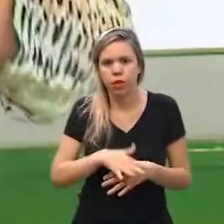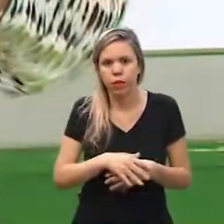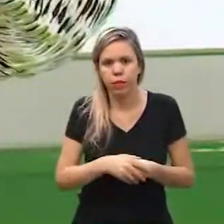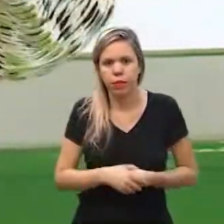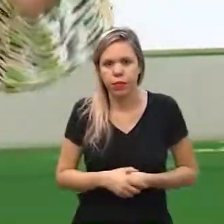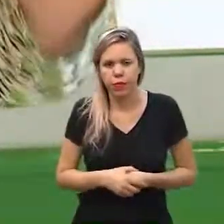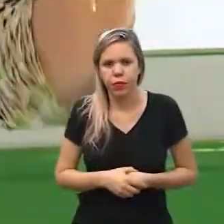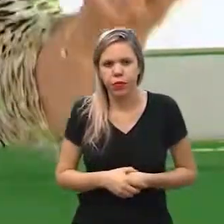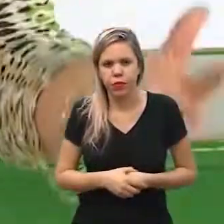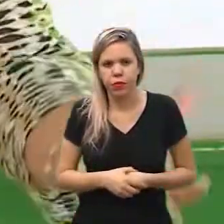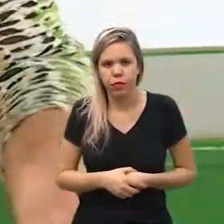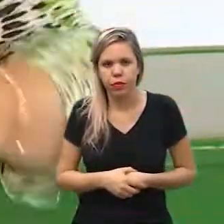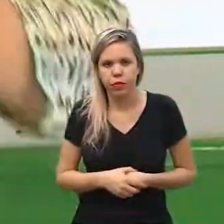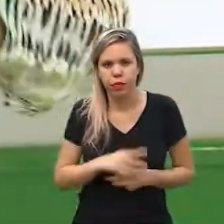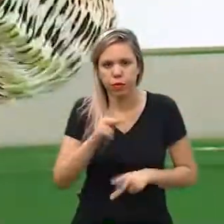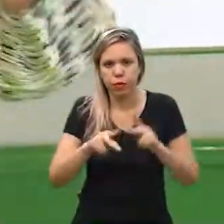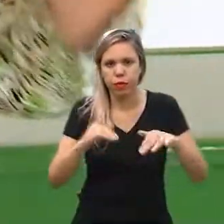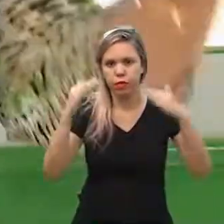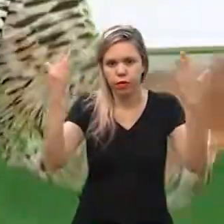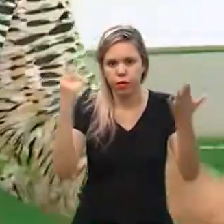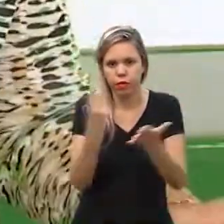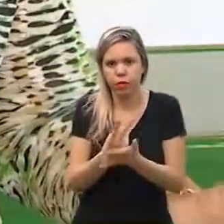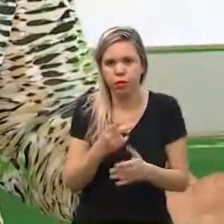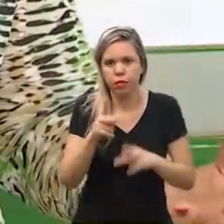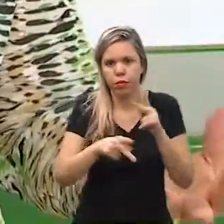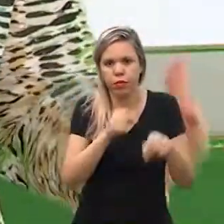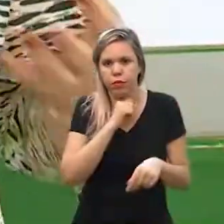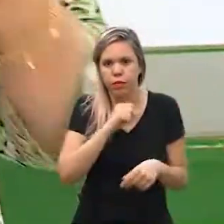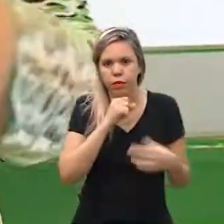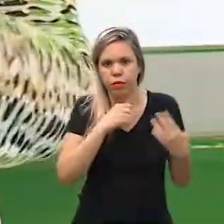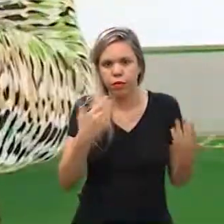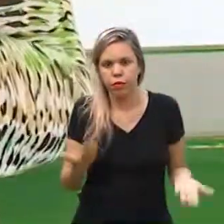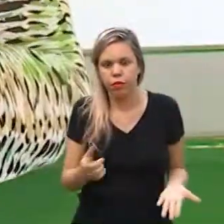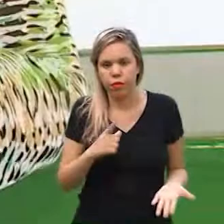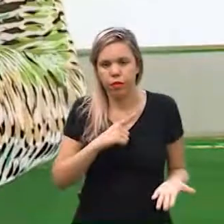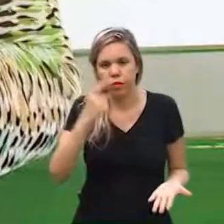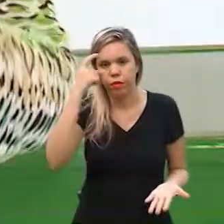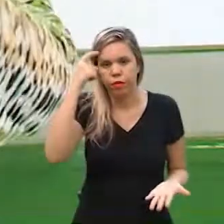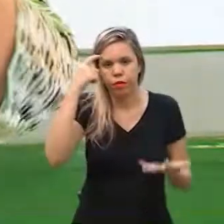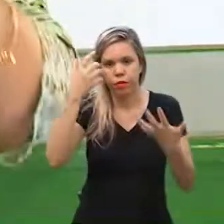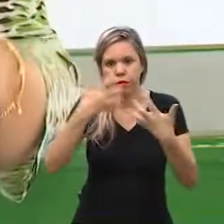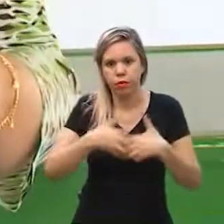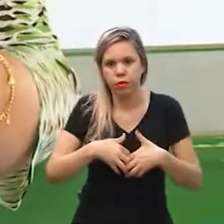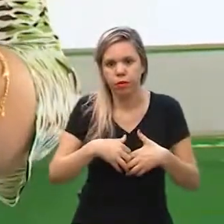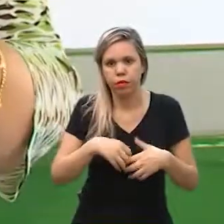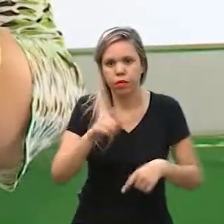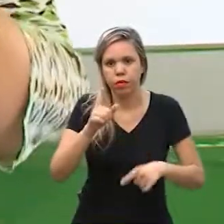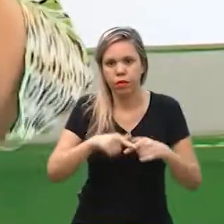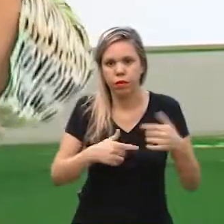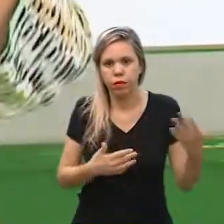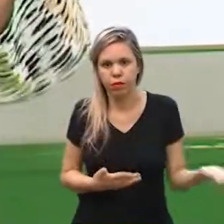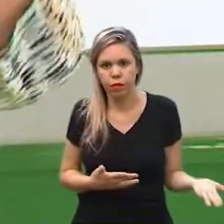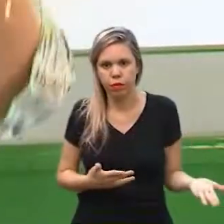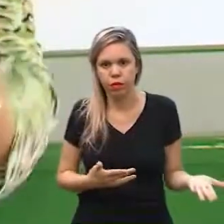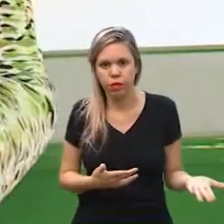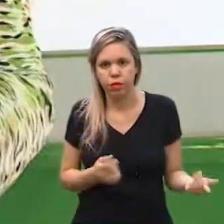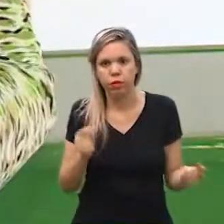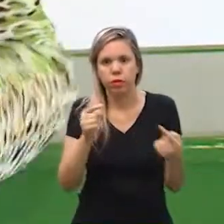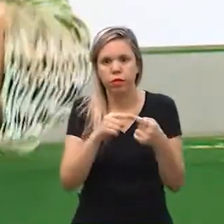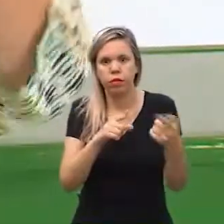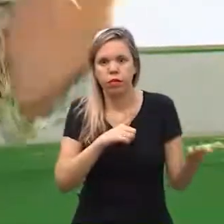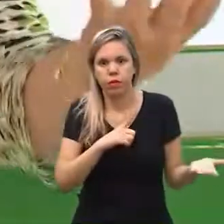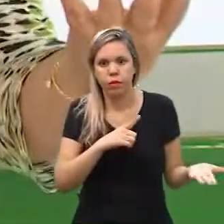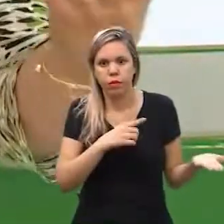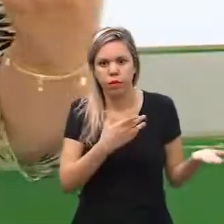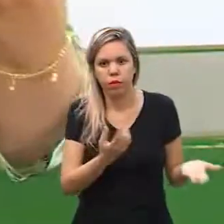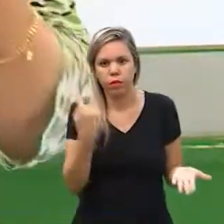criança, seja um adulto, mesmo os idosos, a gente tem que pensar que aquele objeto, qual o sentido que